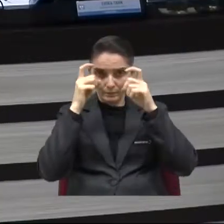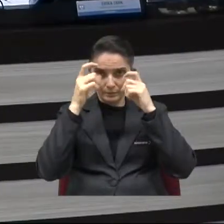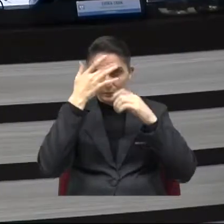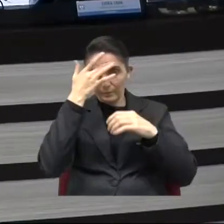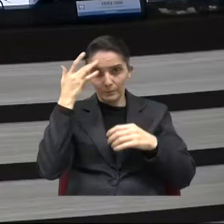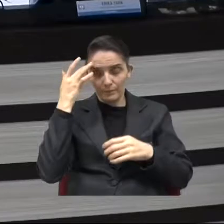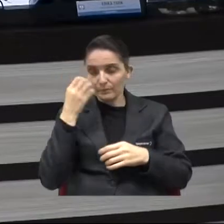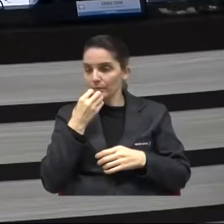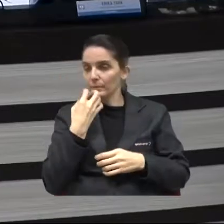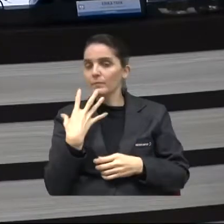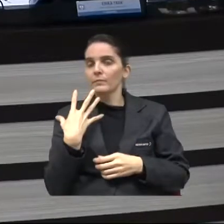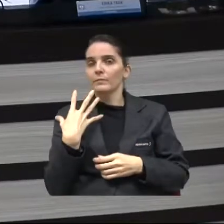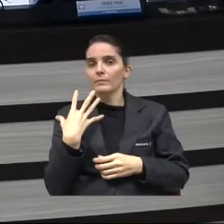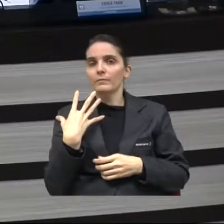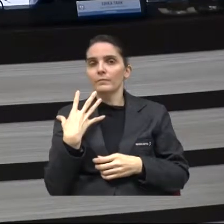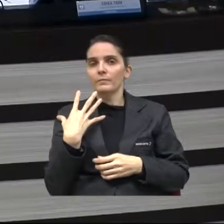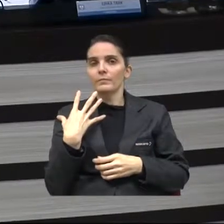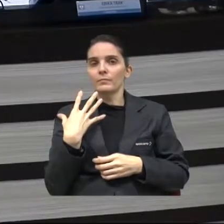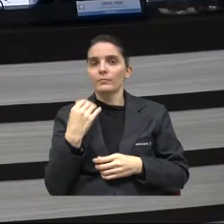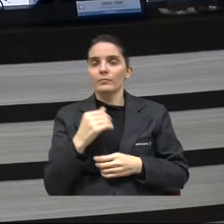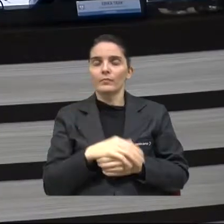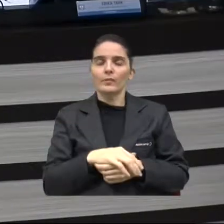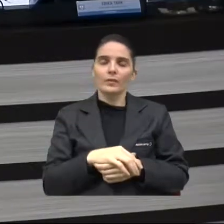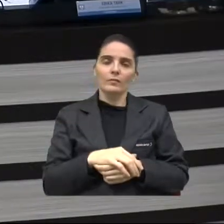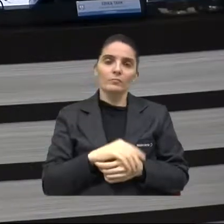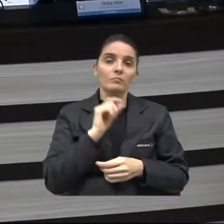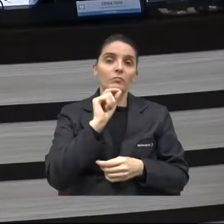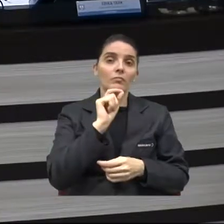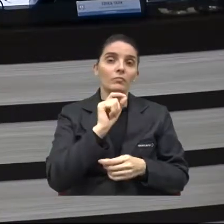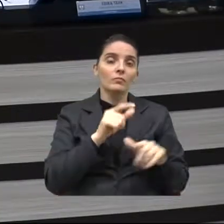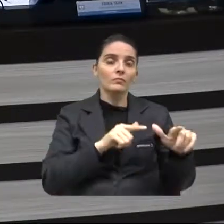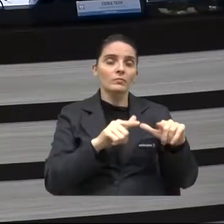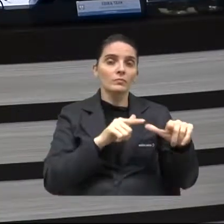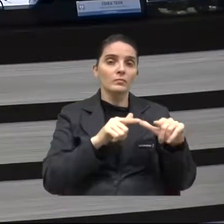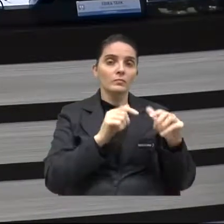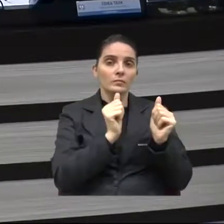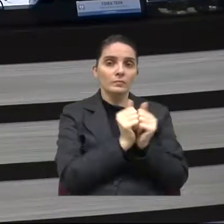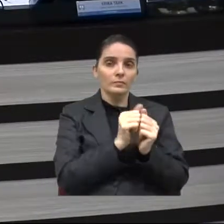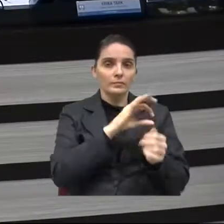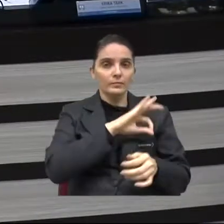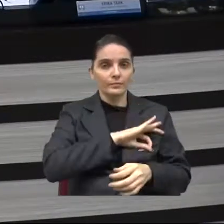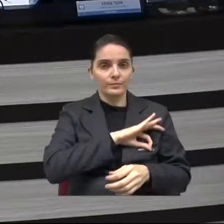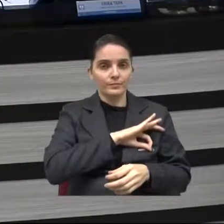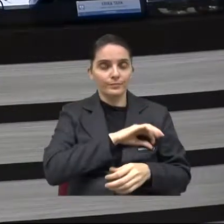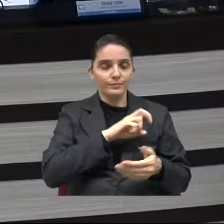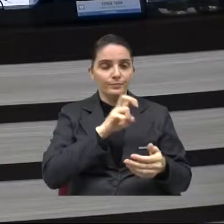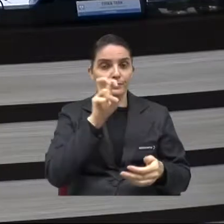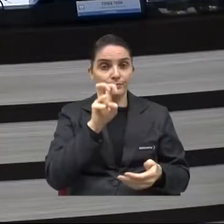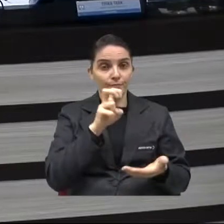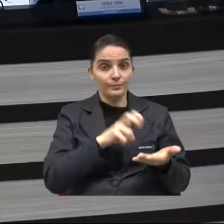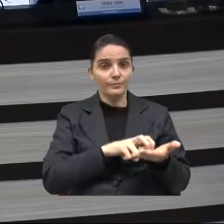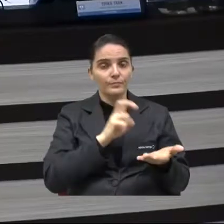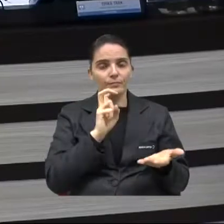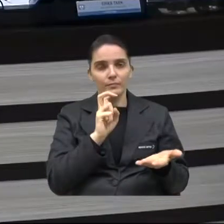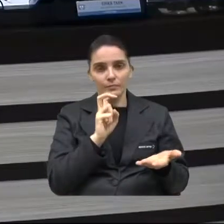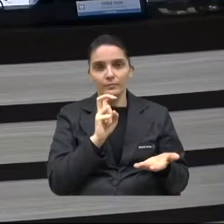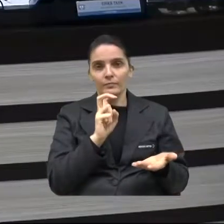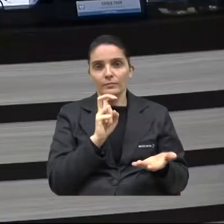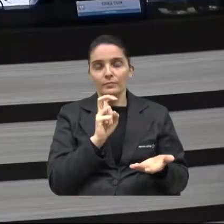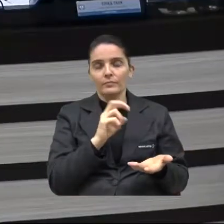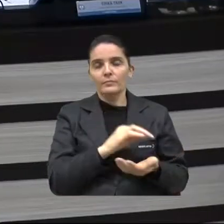bem, gente que trabalha lá todo dia ali na delegacia, 5 horas da manhã,